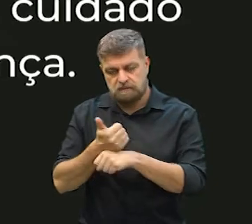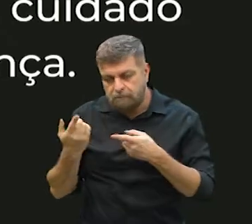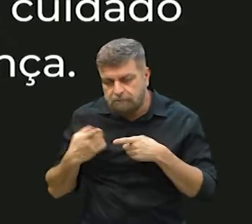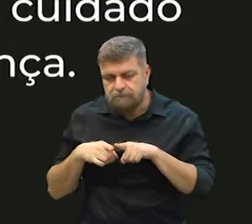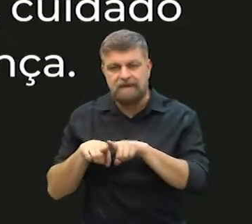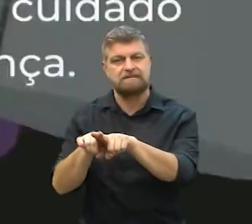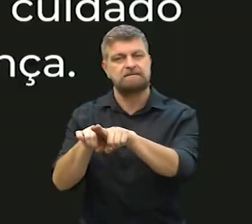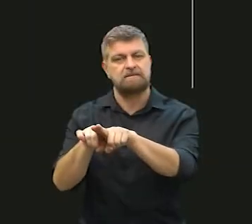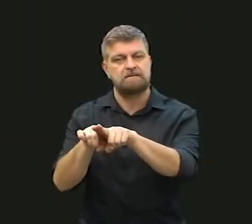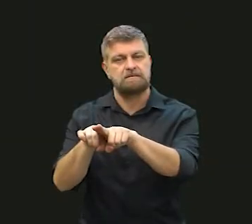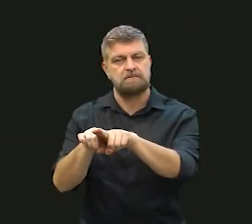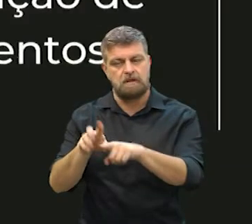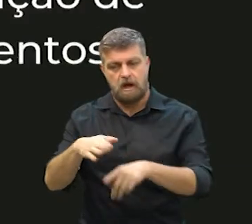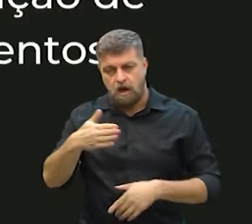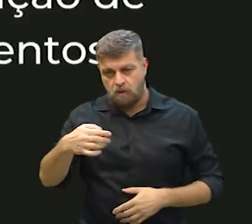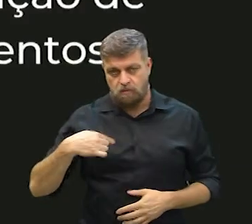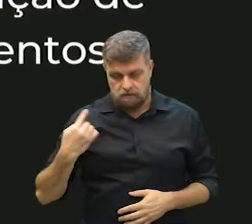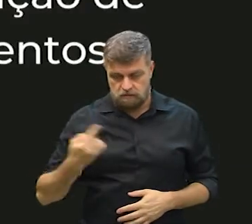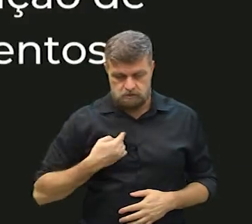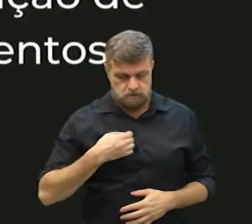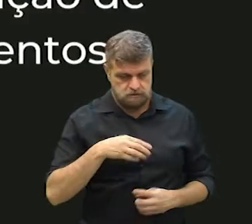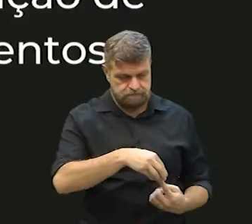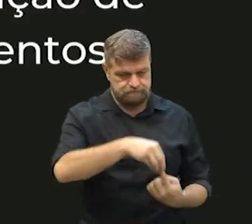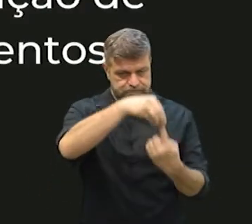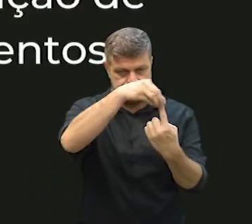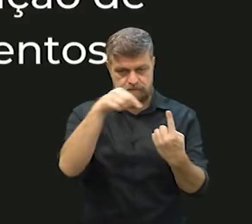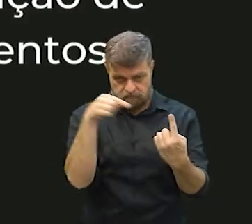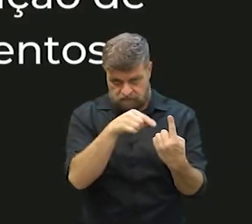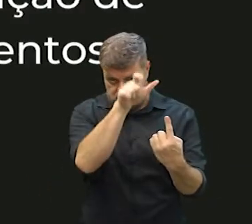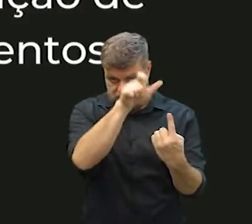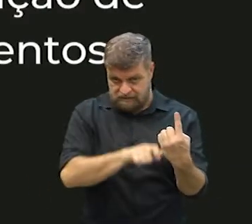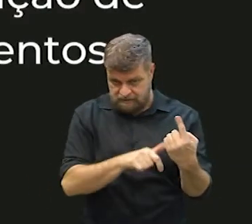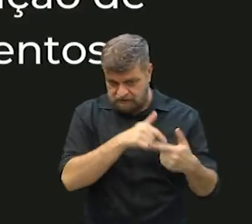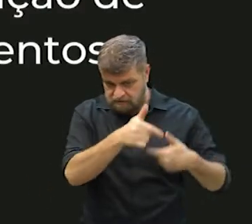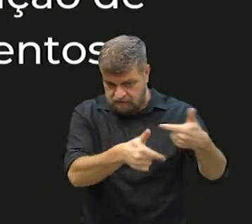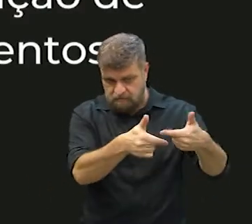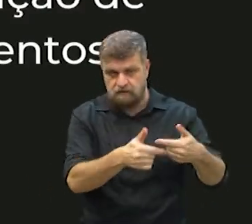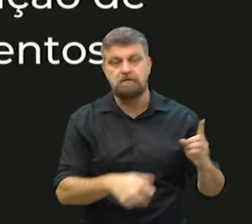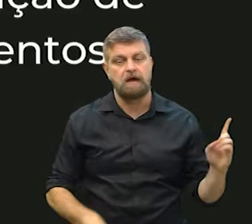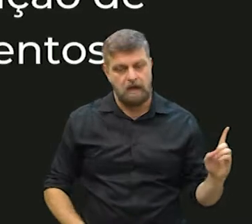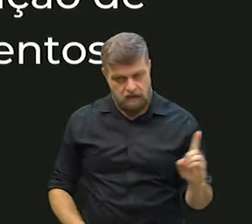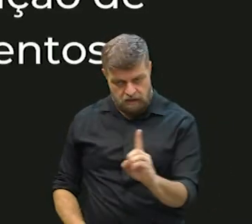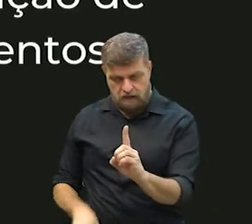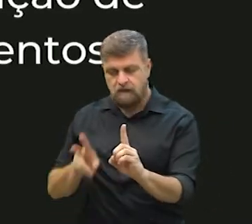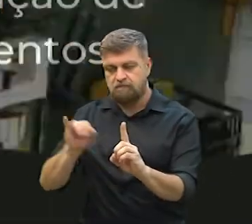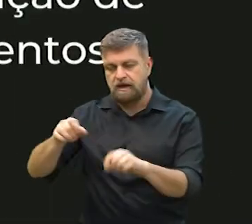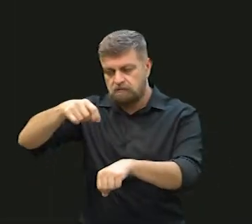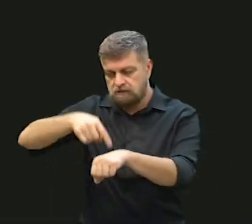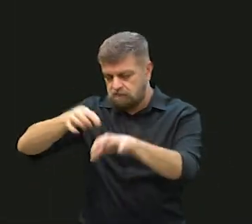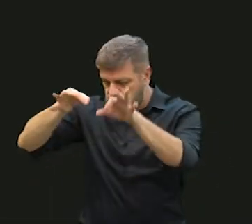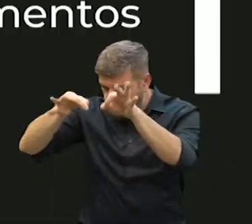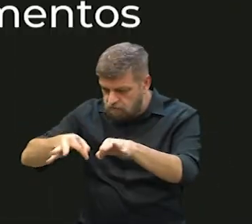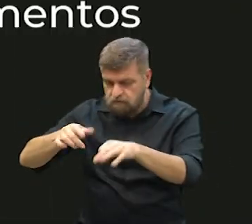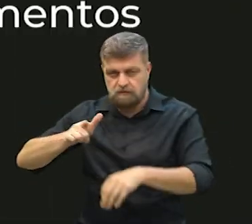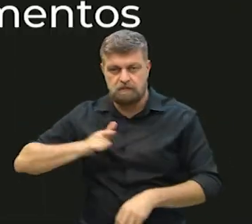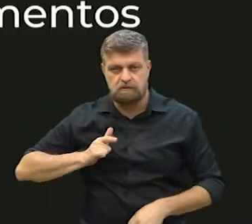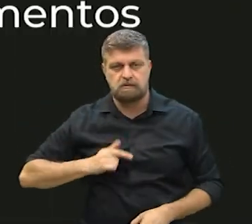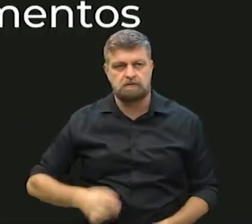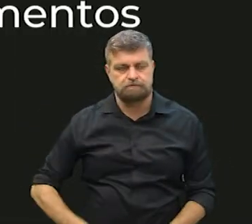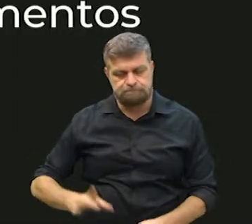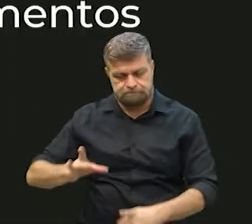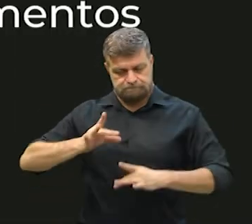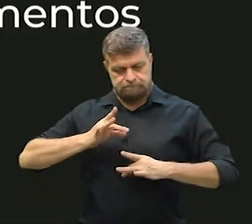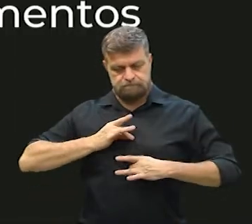profissional brother, ele é um profissional que, quando designado para realizar uma atividade, ele vai realizar no seu tempo,